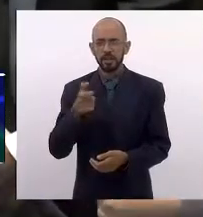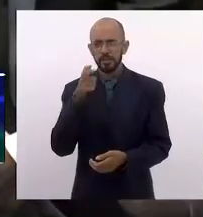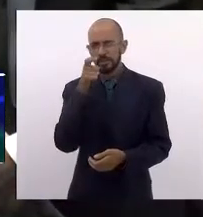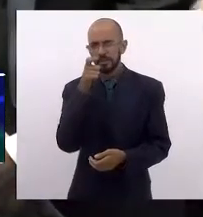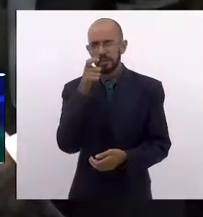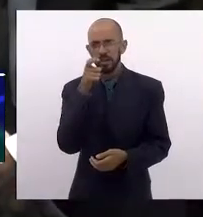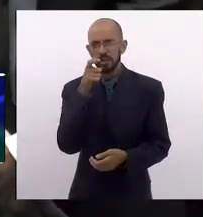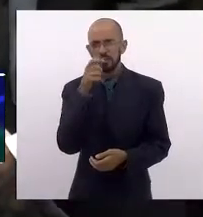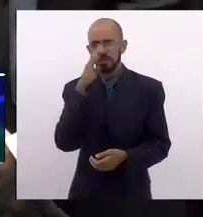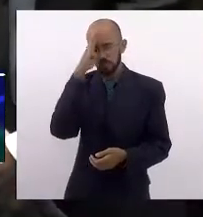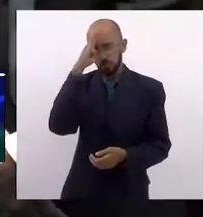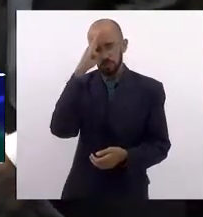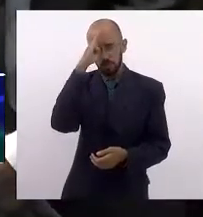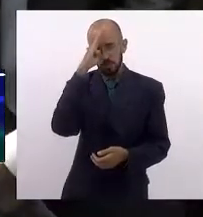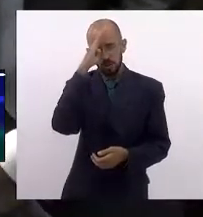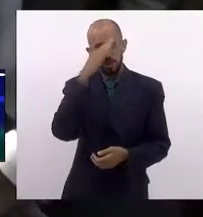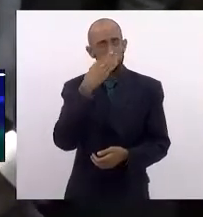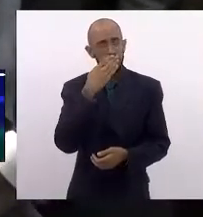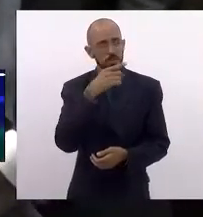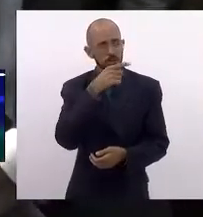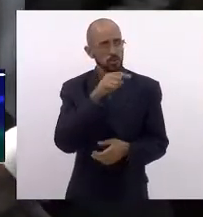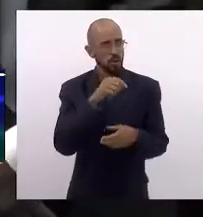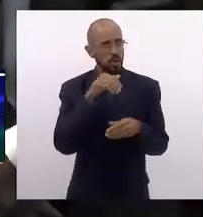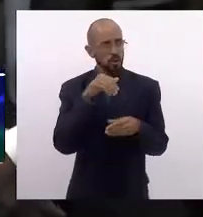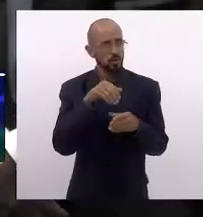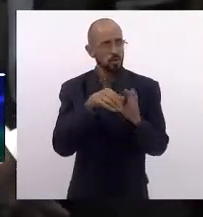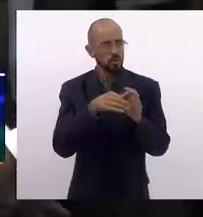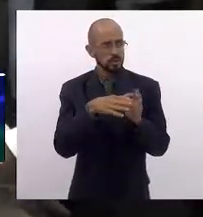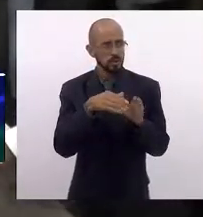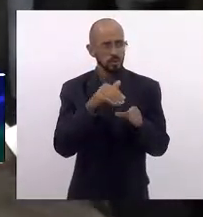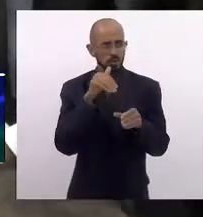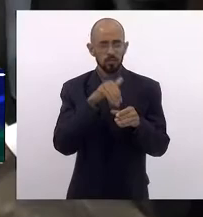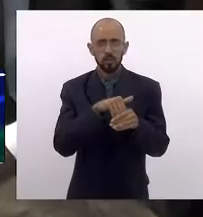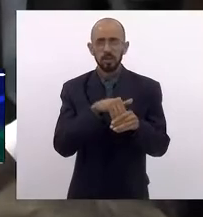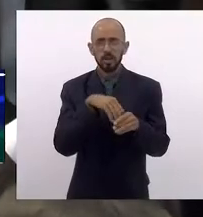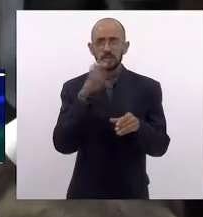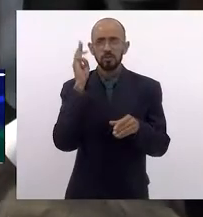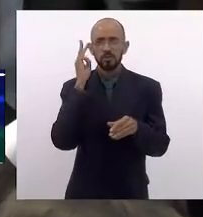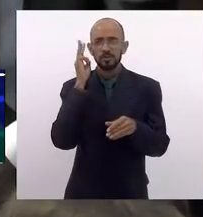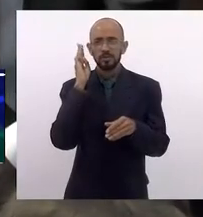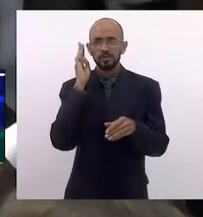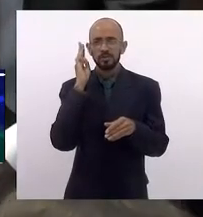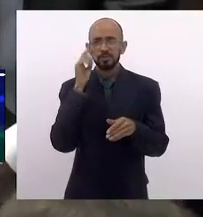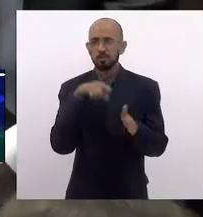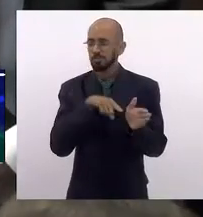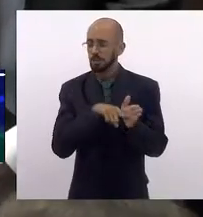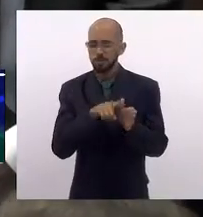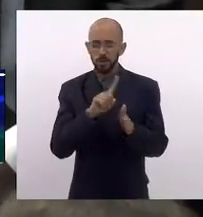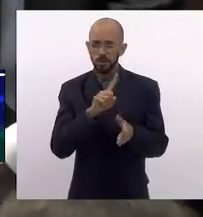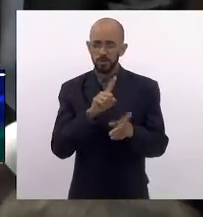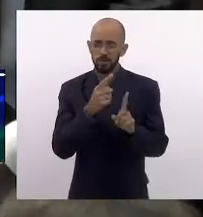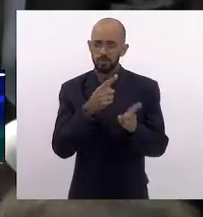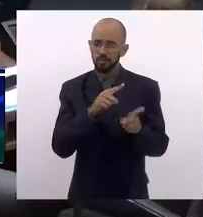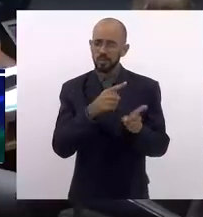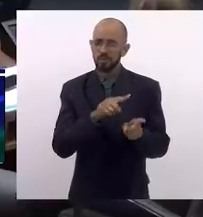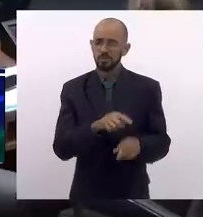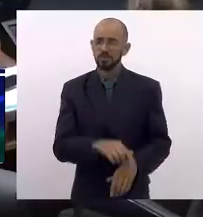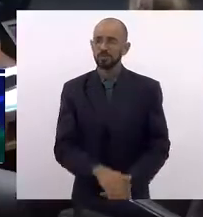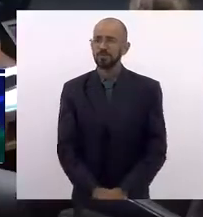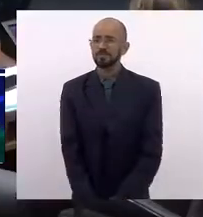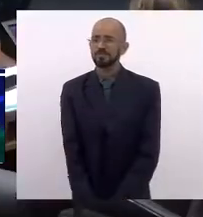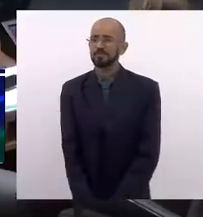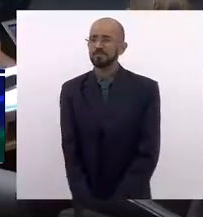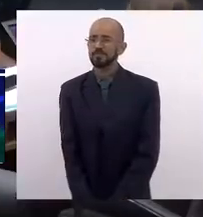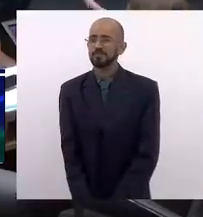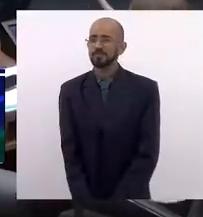pediu autorização a ele para votar no Wilson vício perguntar não se mexe o